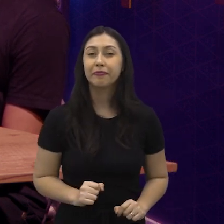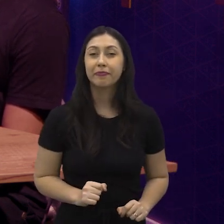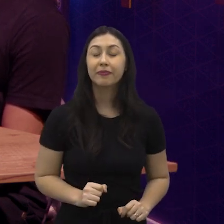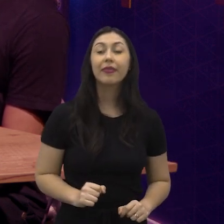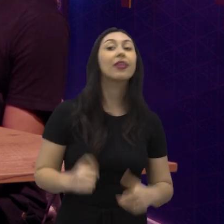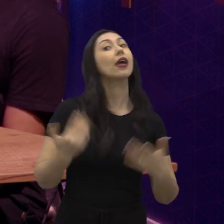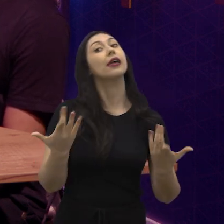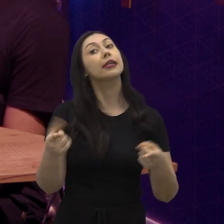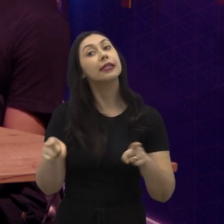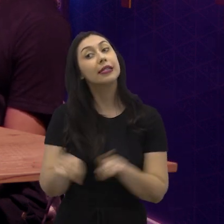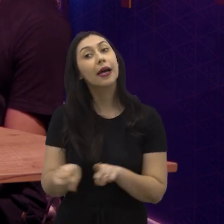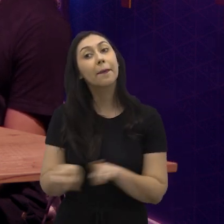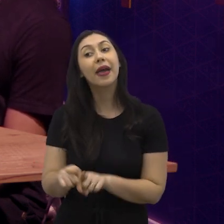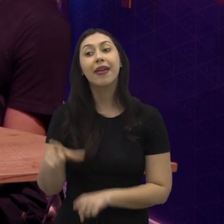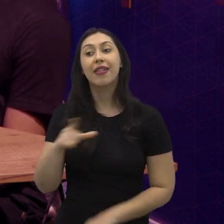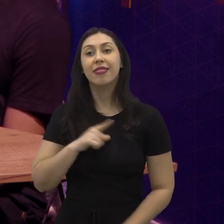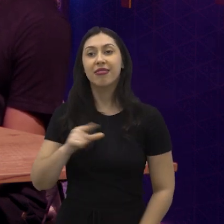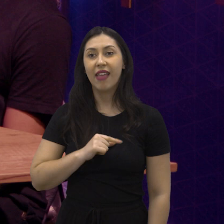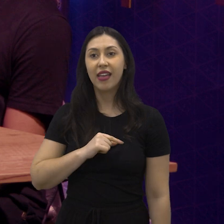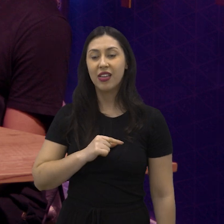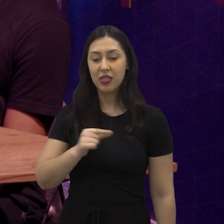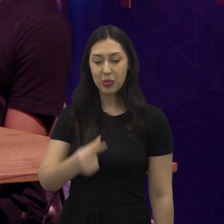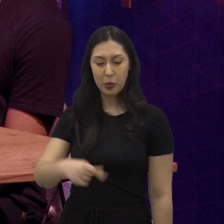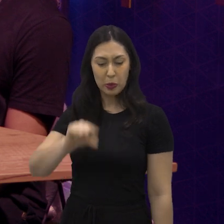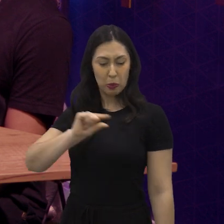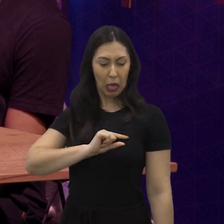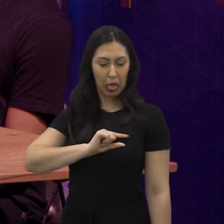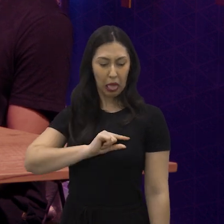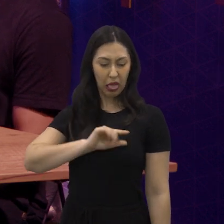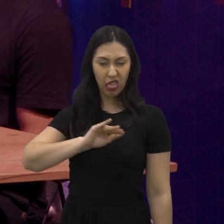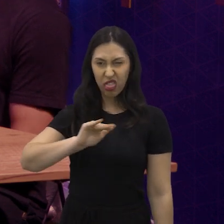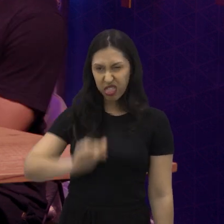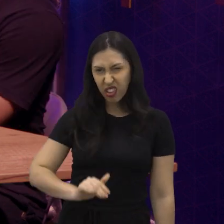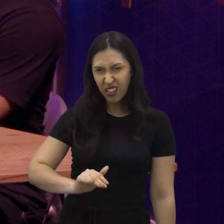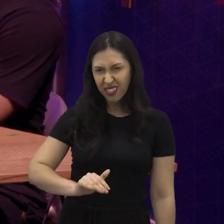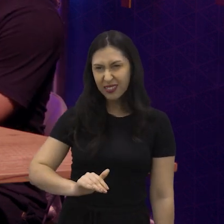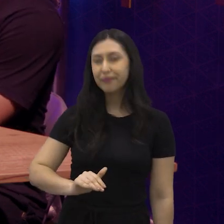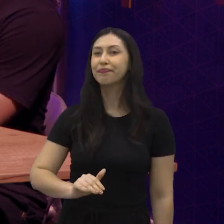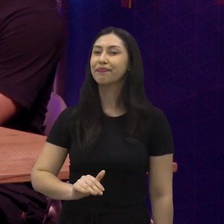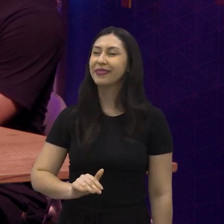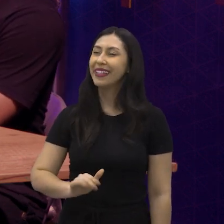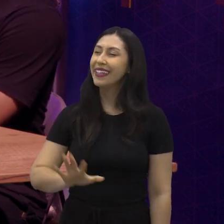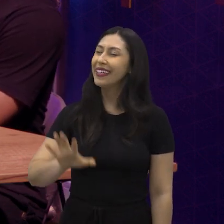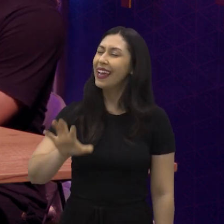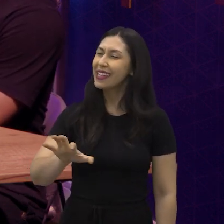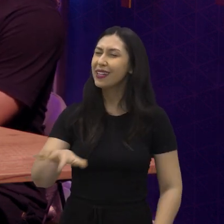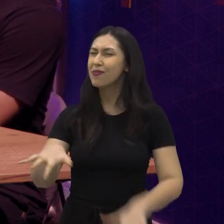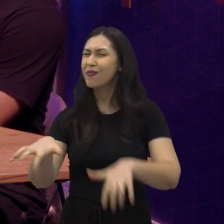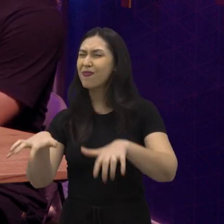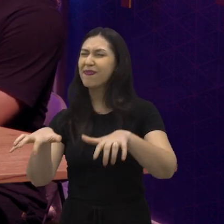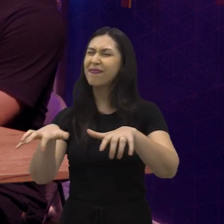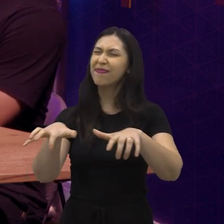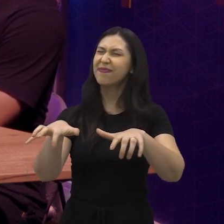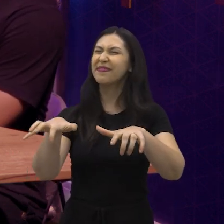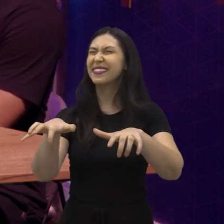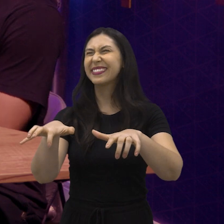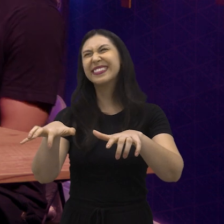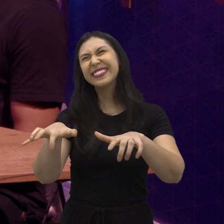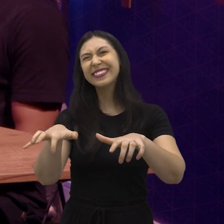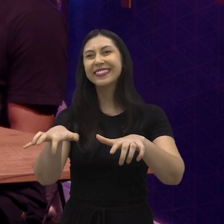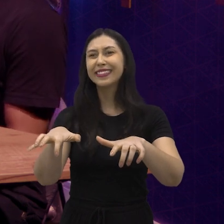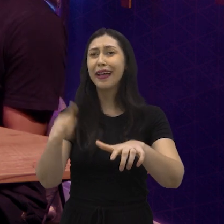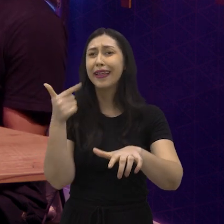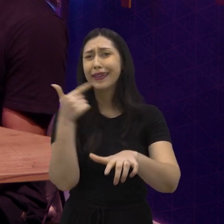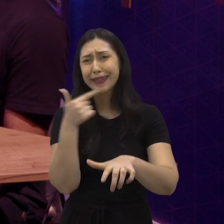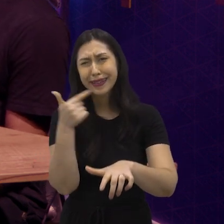é. Aí a gente tem o trash, que é um tipo de gênero de terror que é um pouco